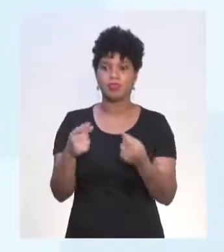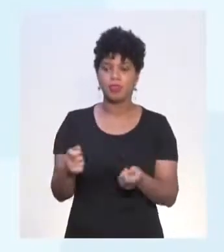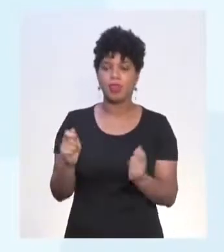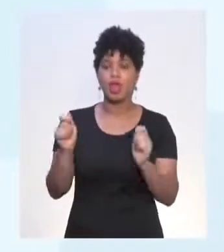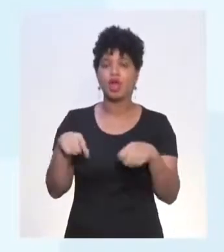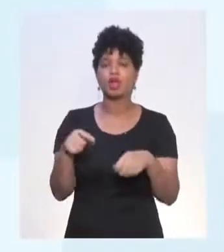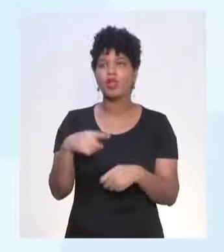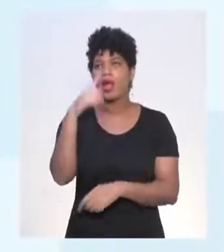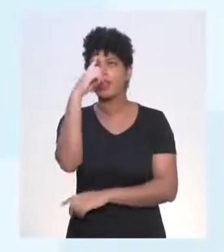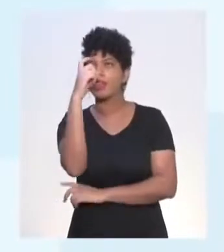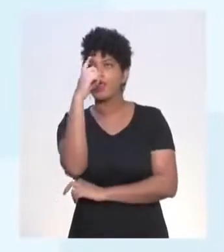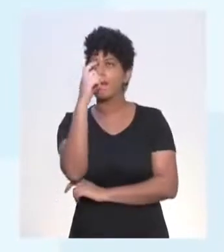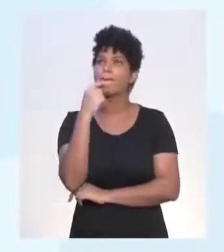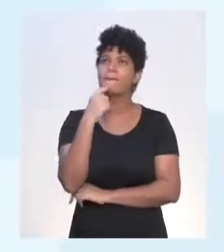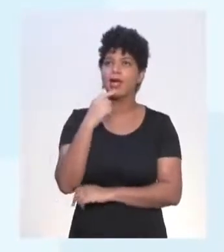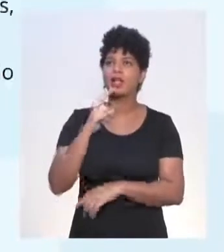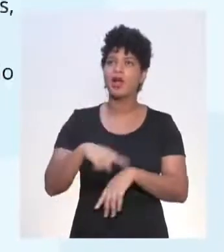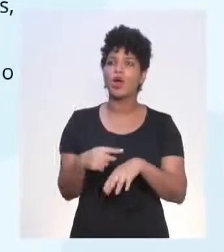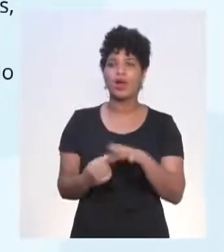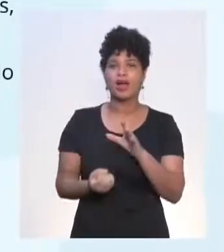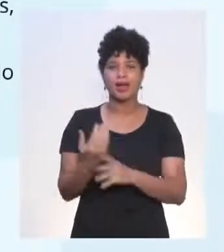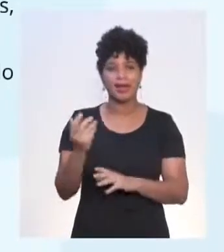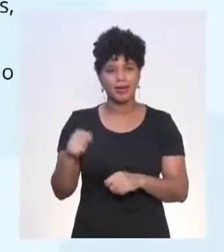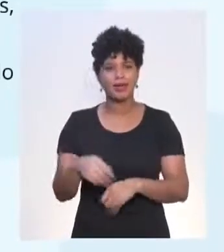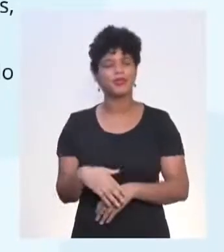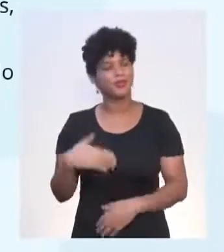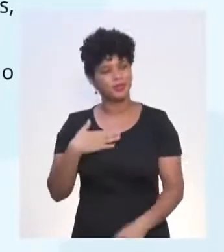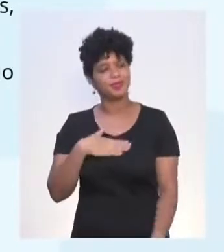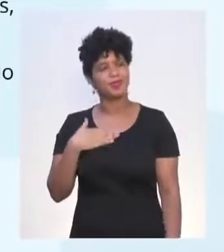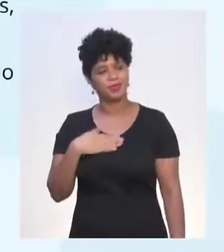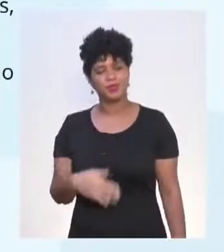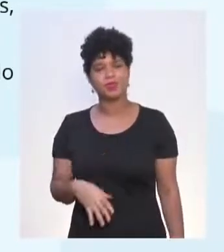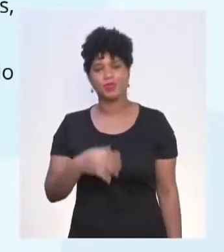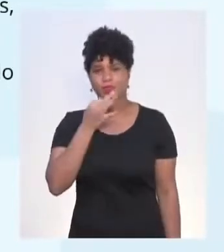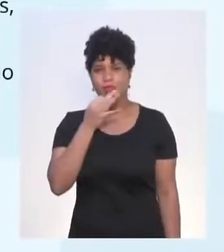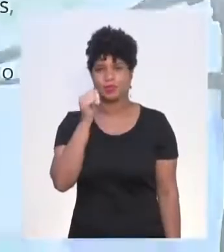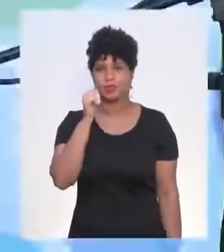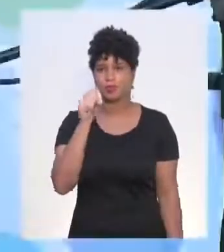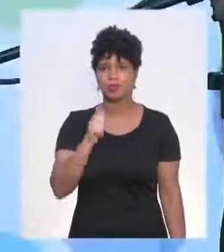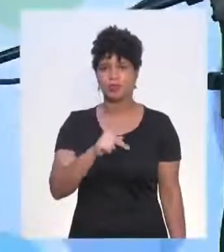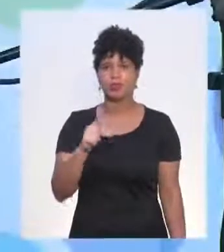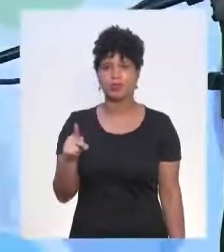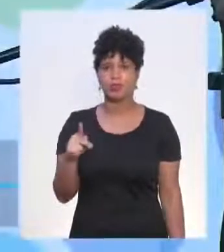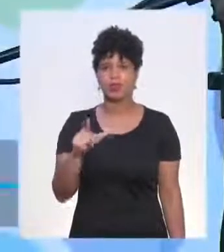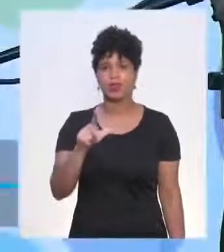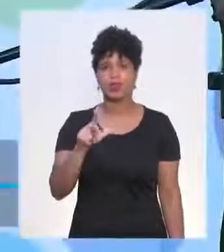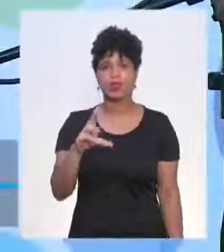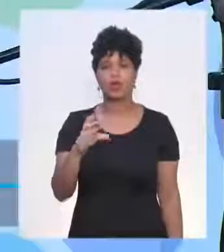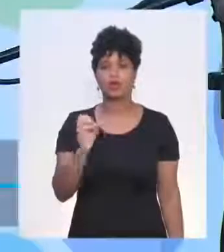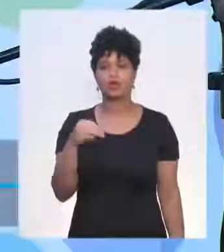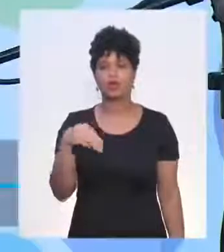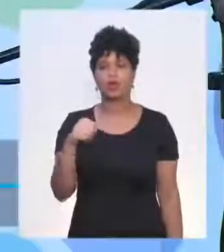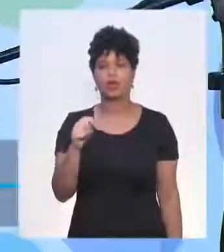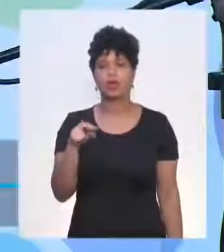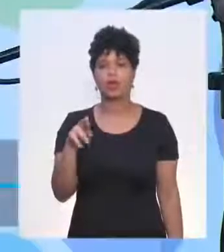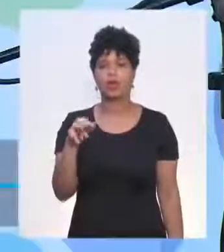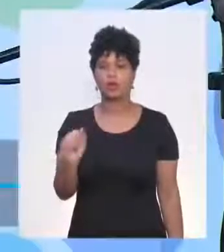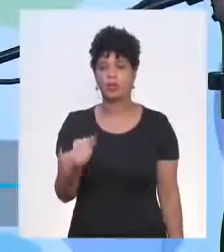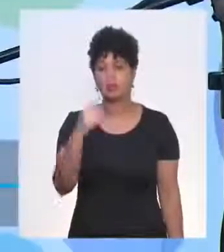arte de compor inventando na hora gostei aqui de um comentário da professora Lucimara